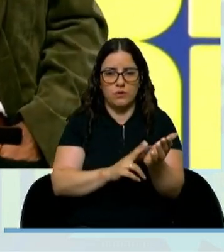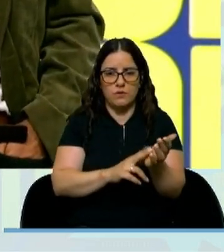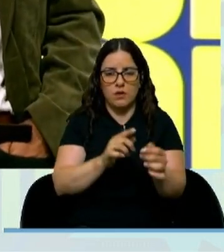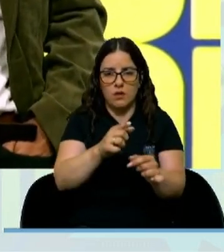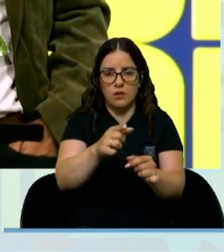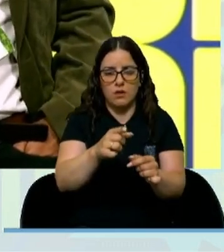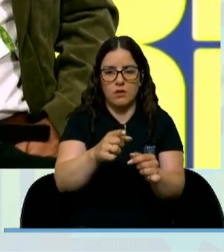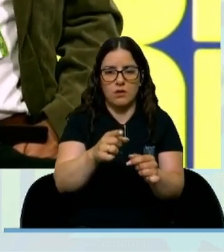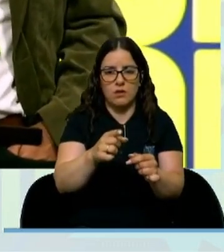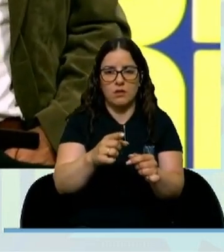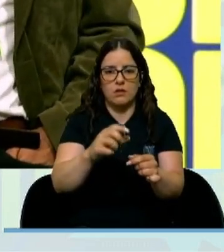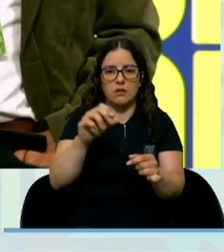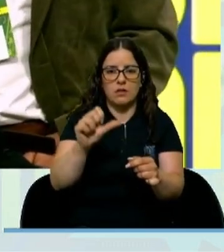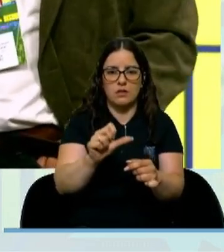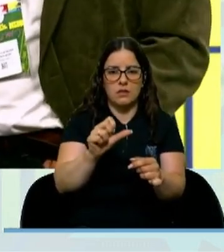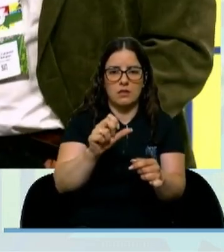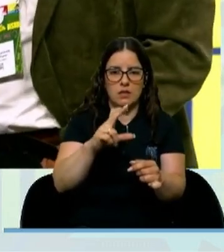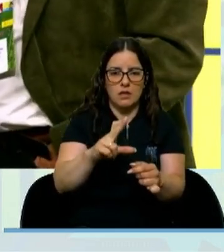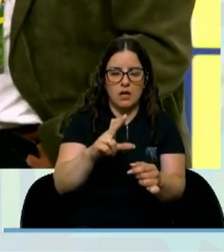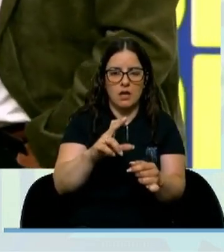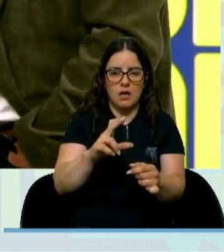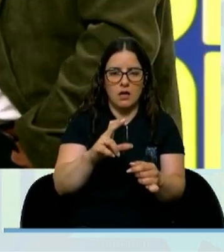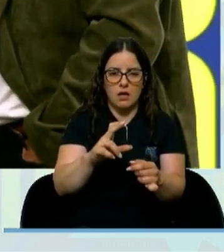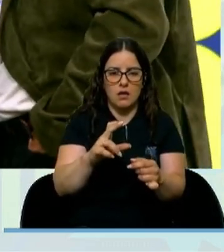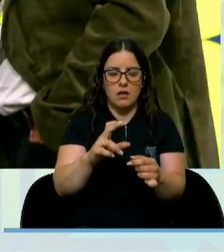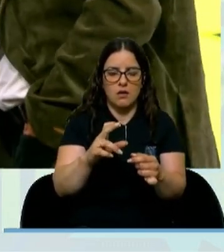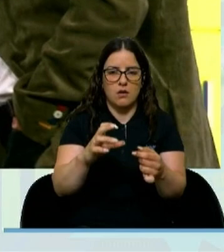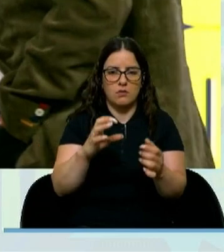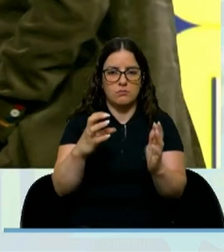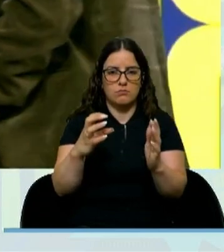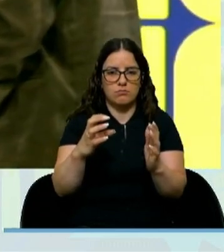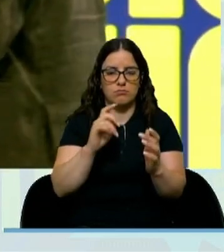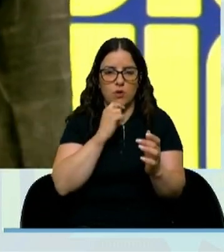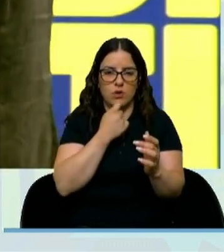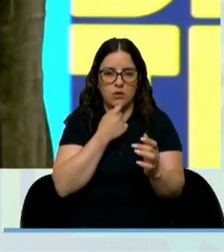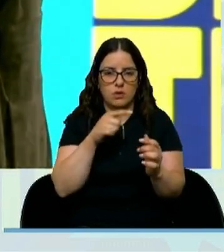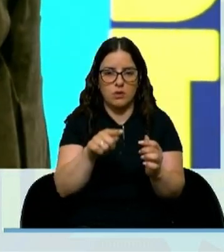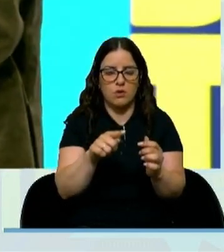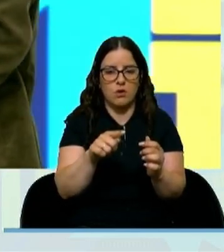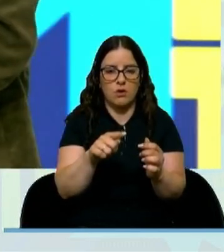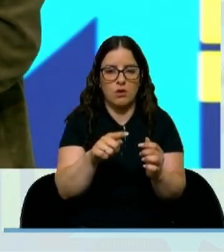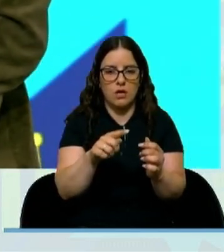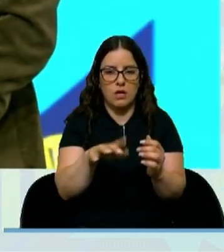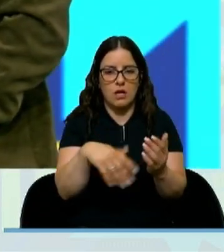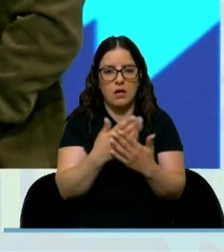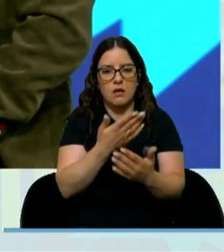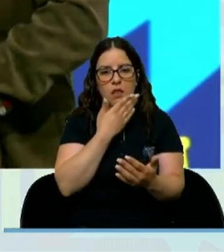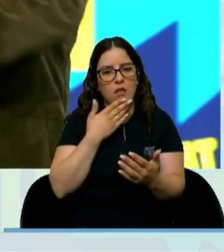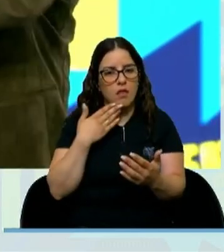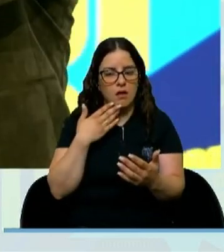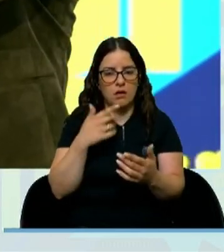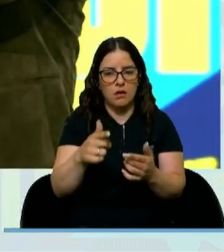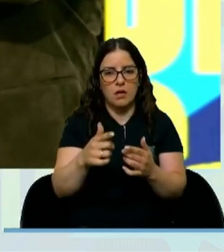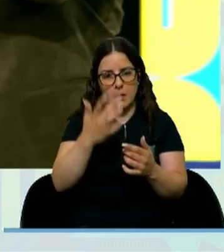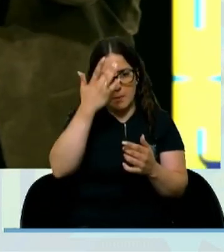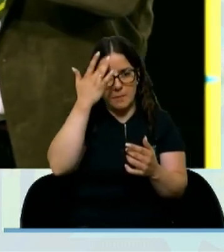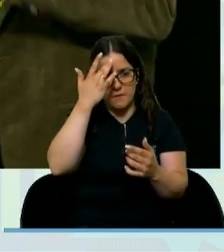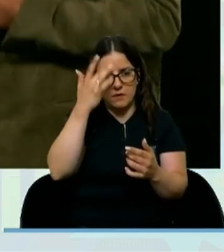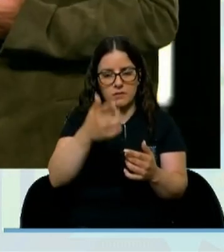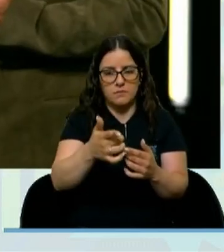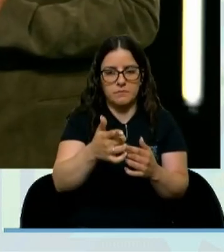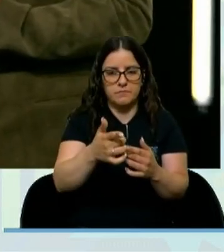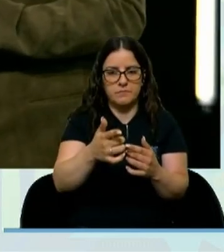Code, simplicidade de transação, nós somos, eu pelo menos sou essencialmente preguiçoso, e é mais, sendo mais fácil,